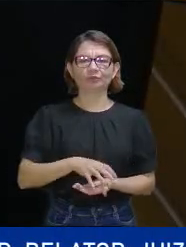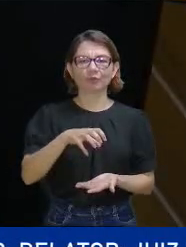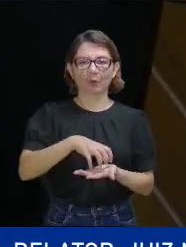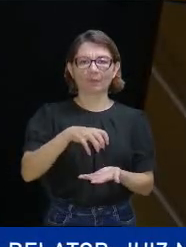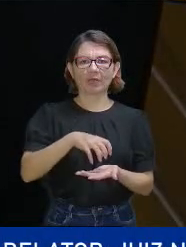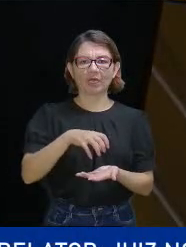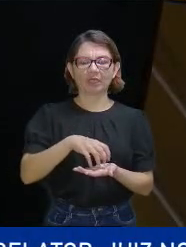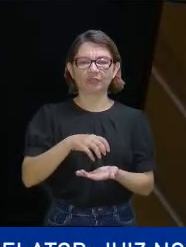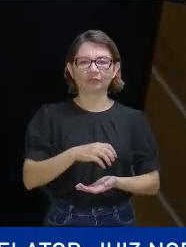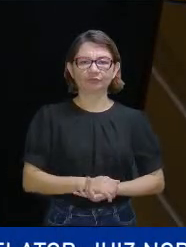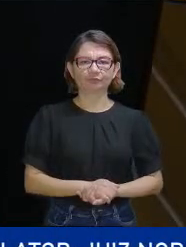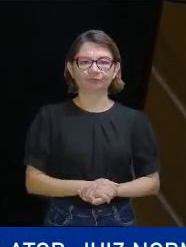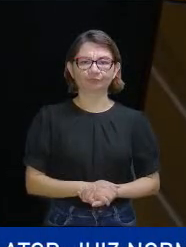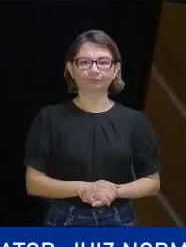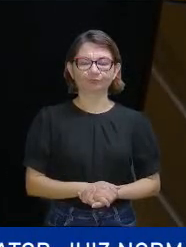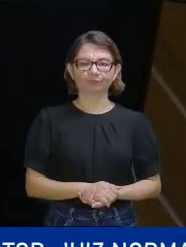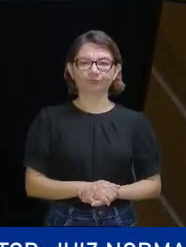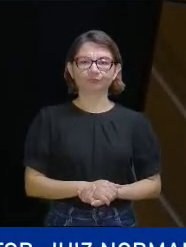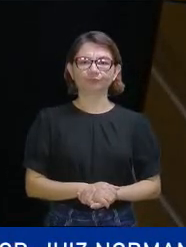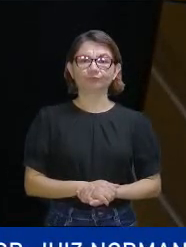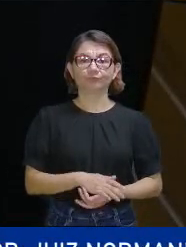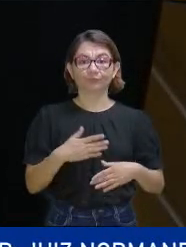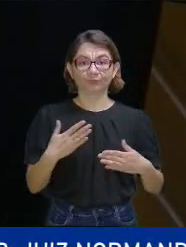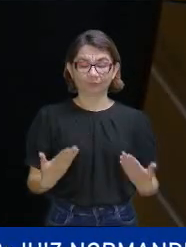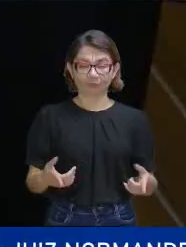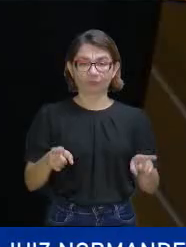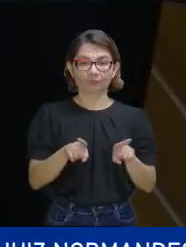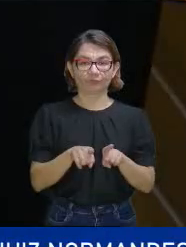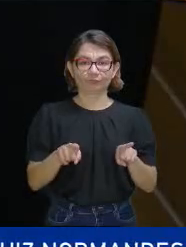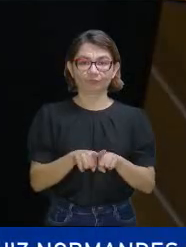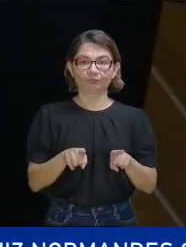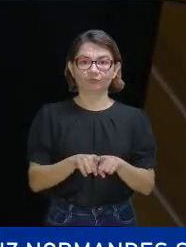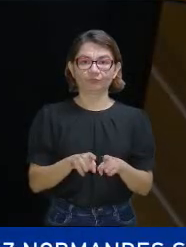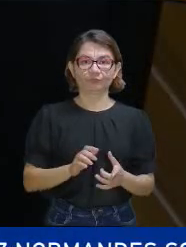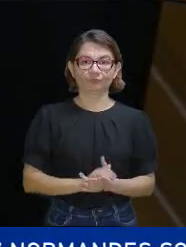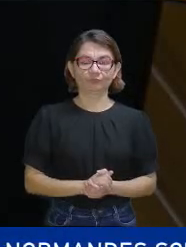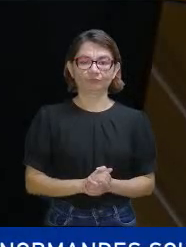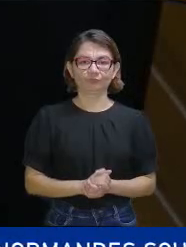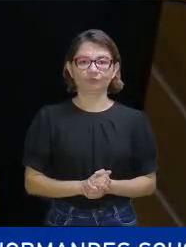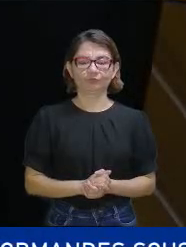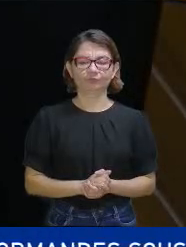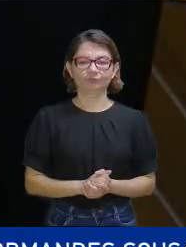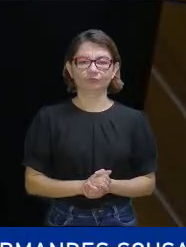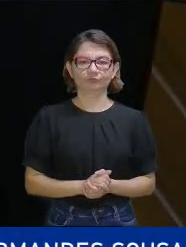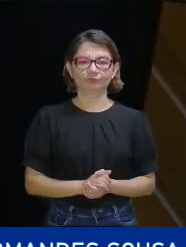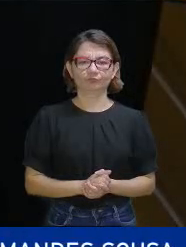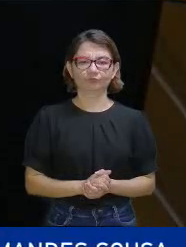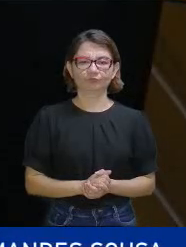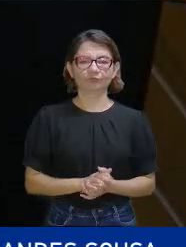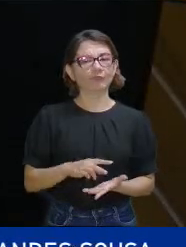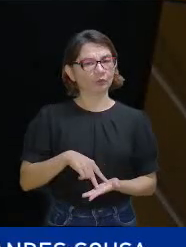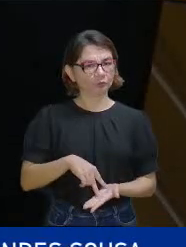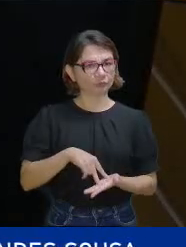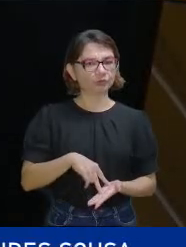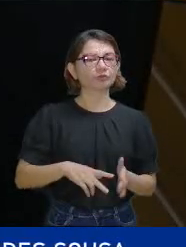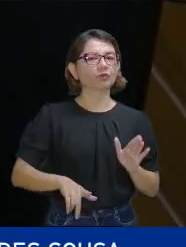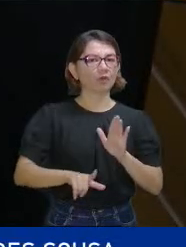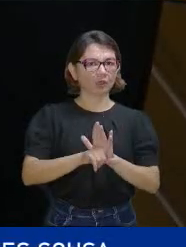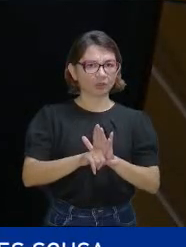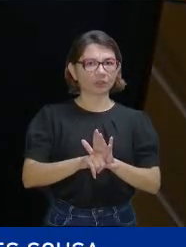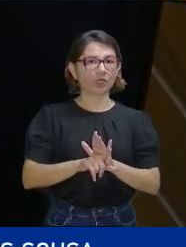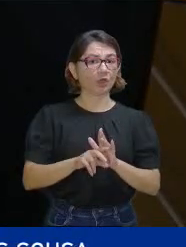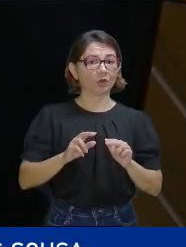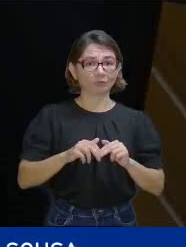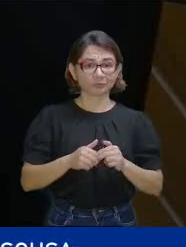momento oportuno. Em sua manifestação, a autoridade impetrada sustentou a legalidade do